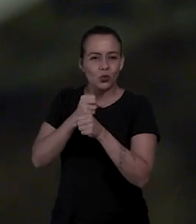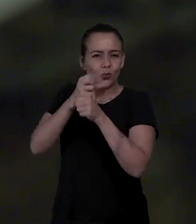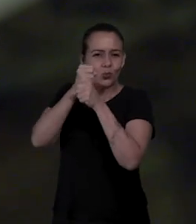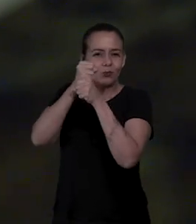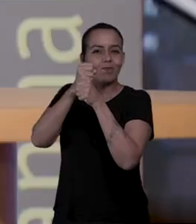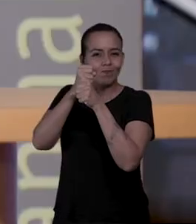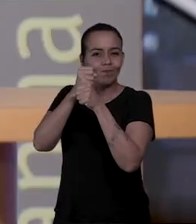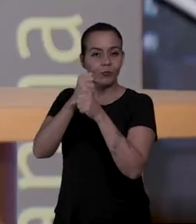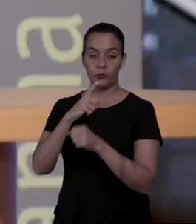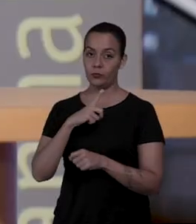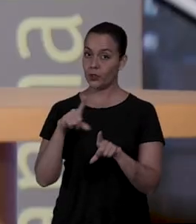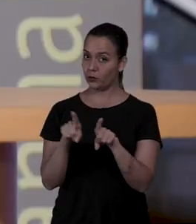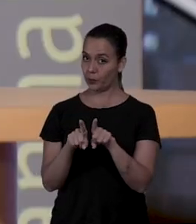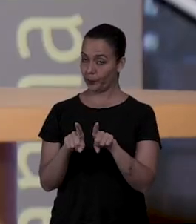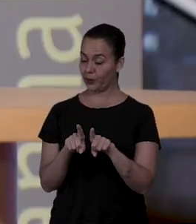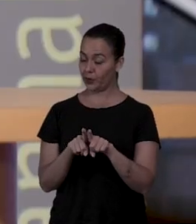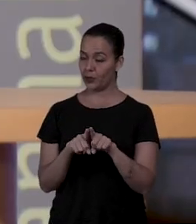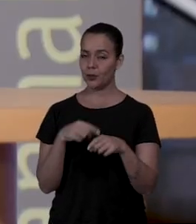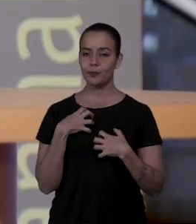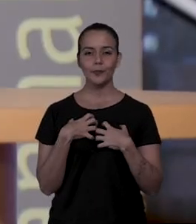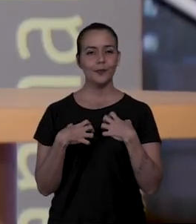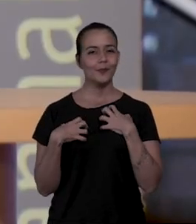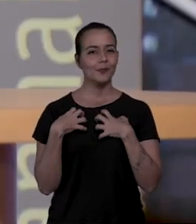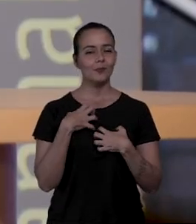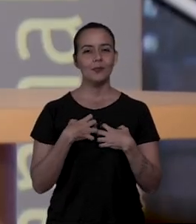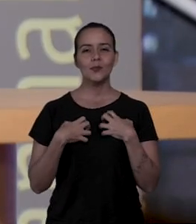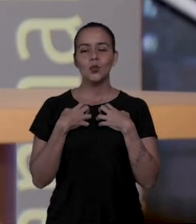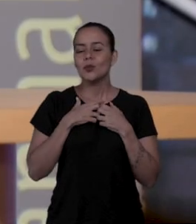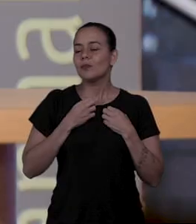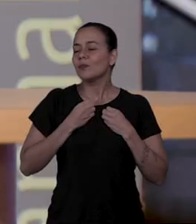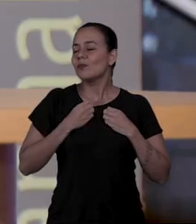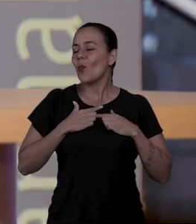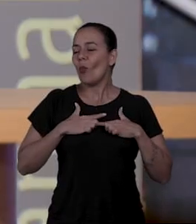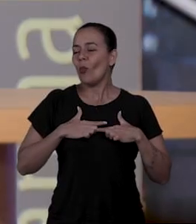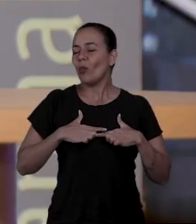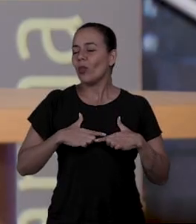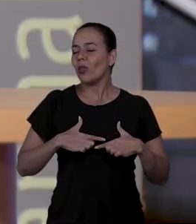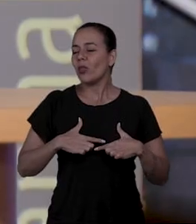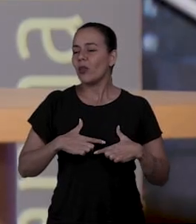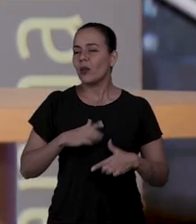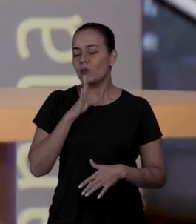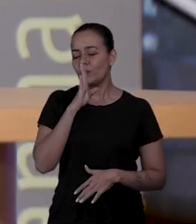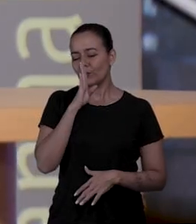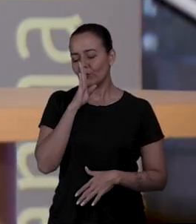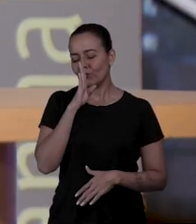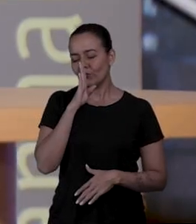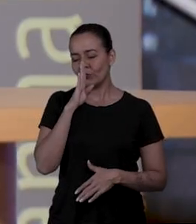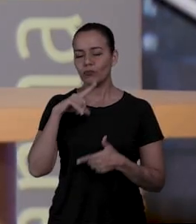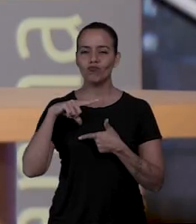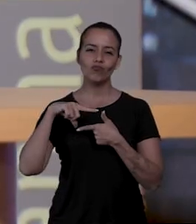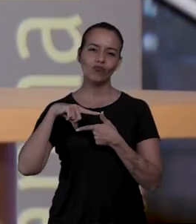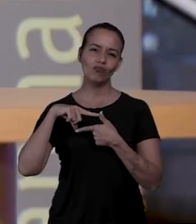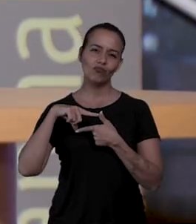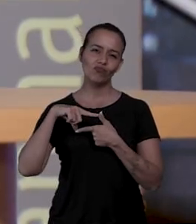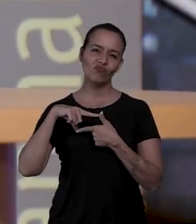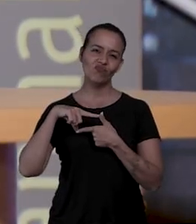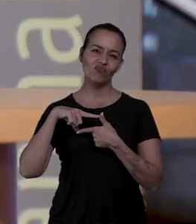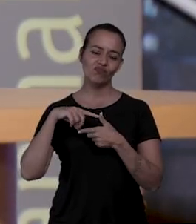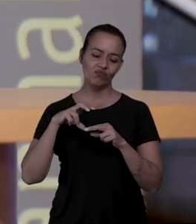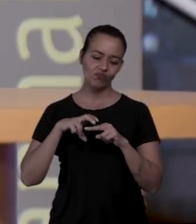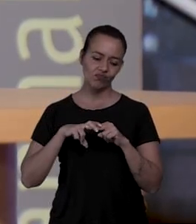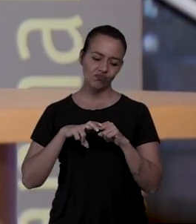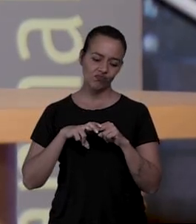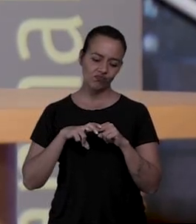o transbordamento para fora, para o corpo, que ela identifica com as doenças psicossomáticas. Tem um